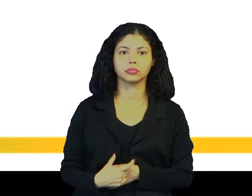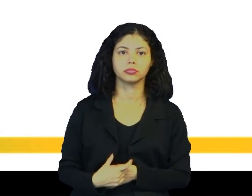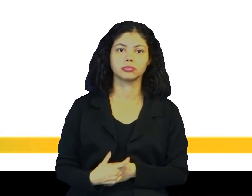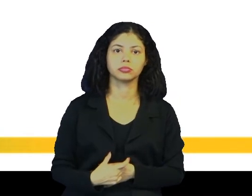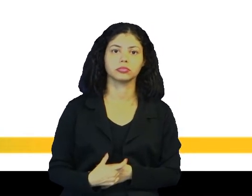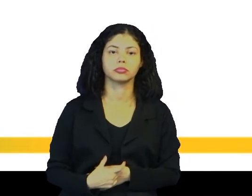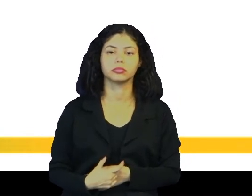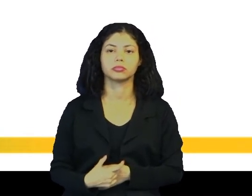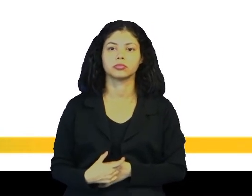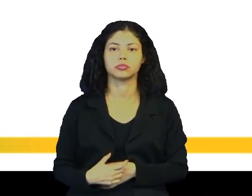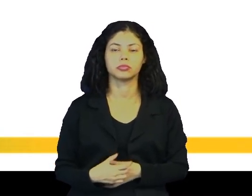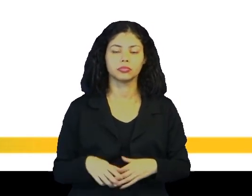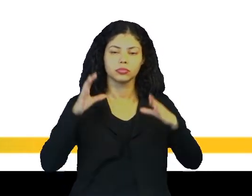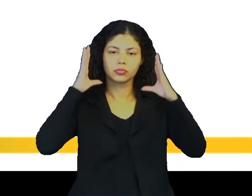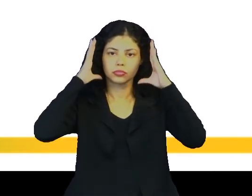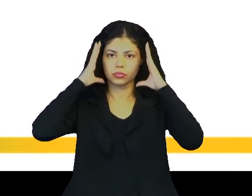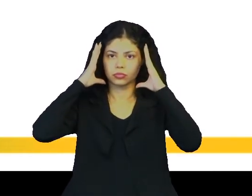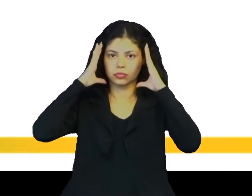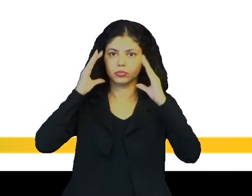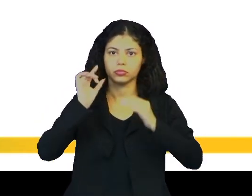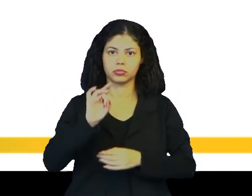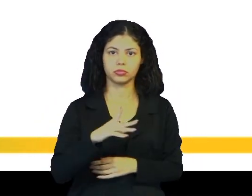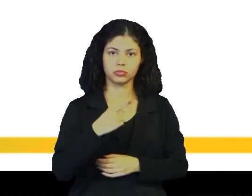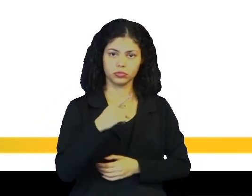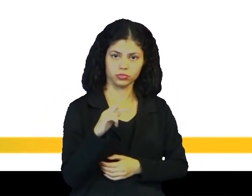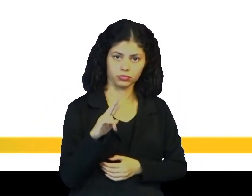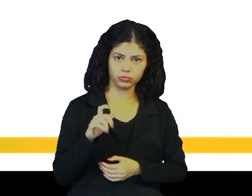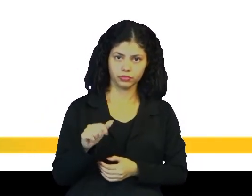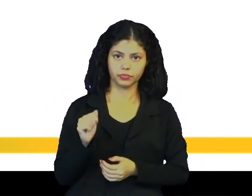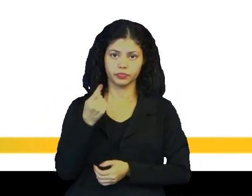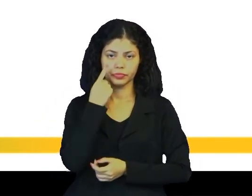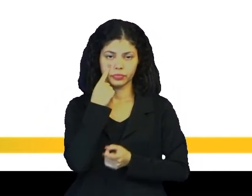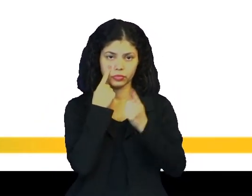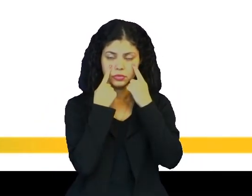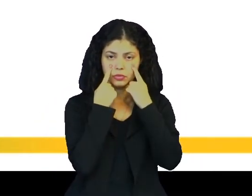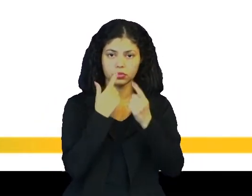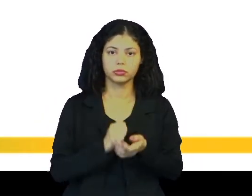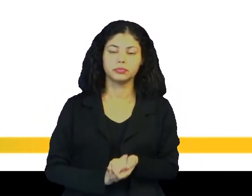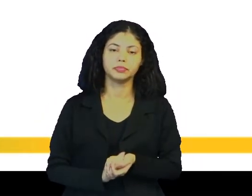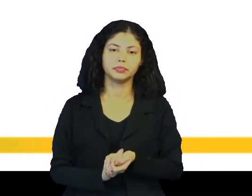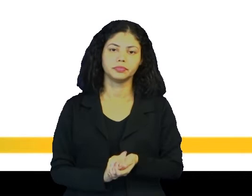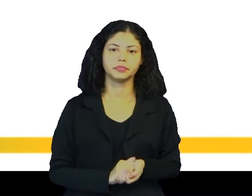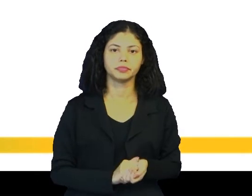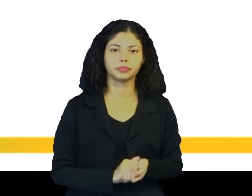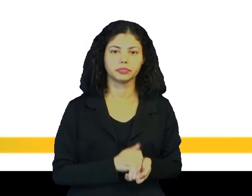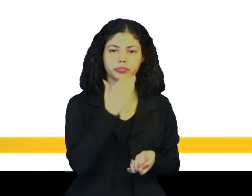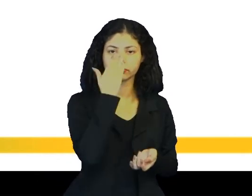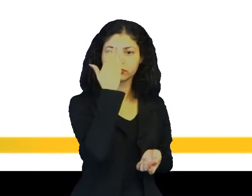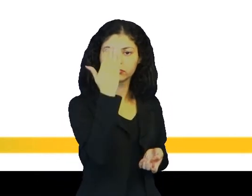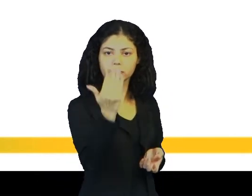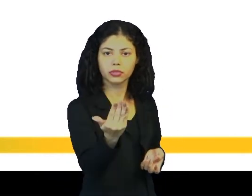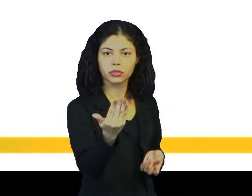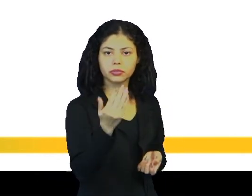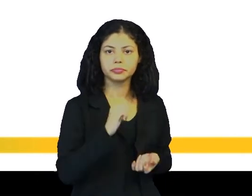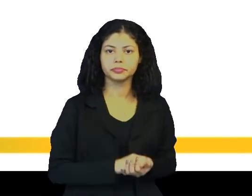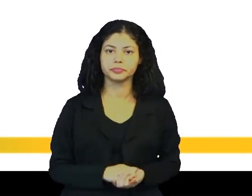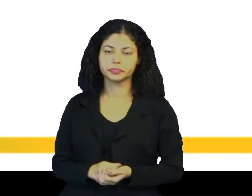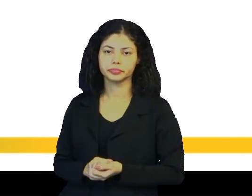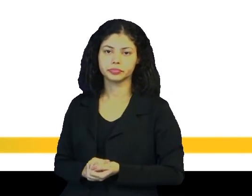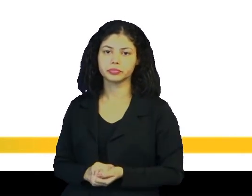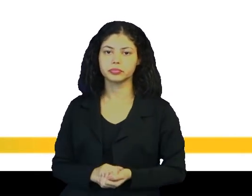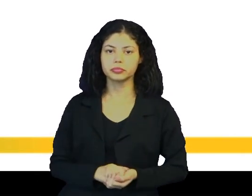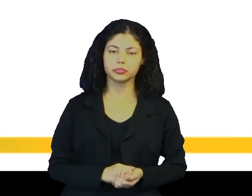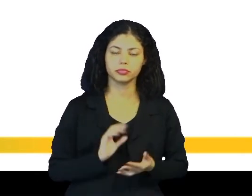encontra. Cabeça também em perfil, somente a cabeça, os olhos virados, né? Para frente. E nós temos